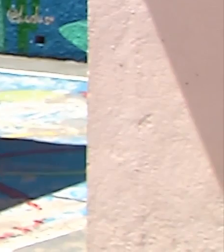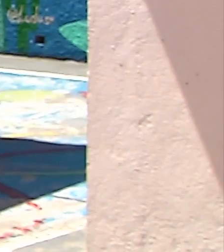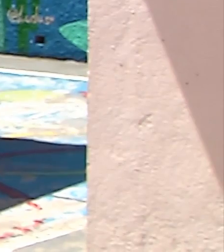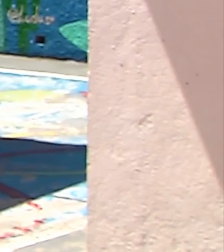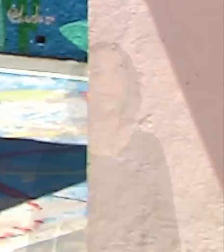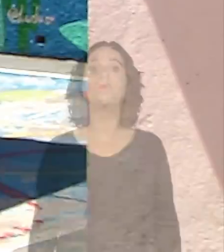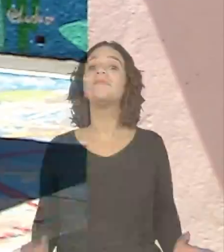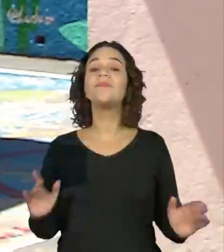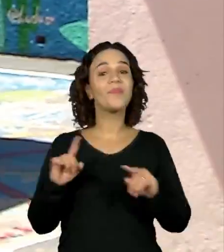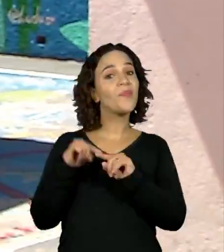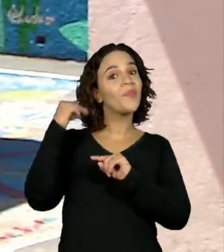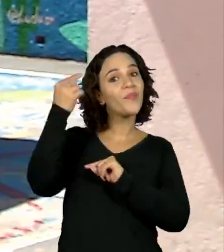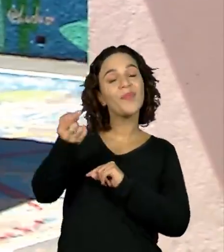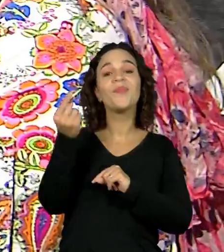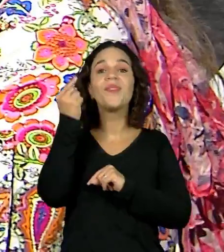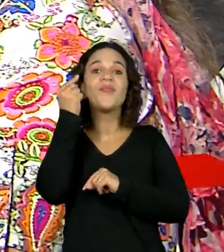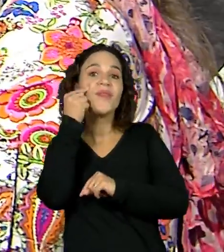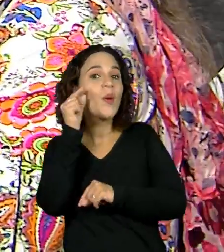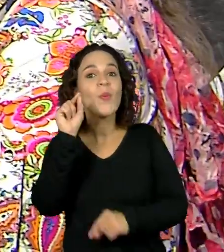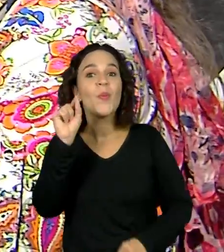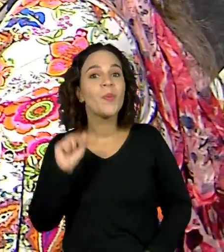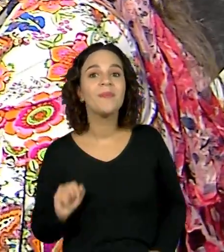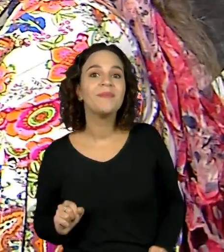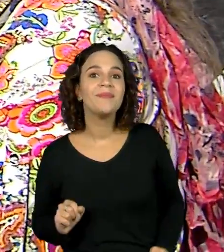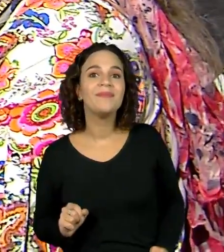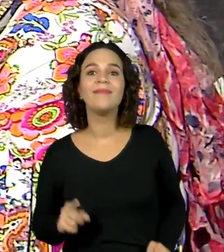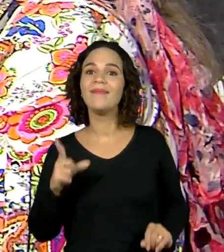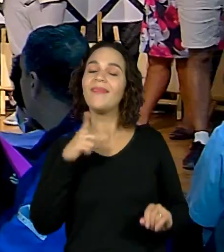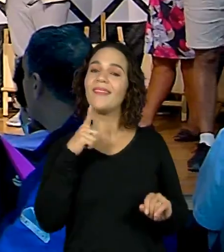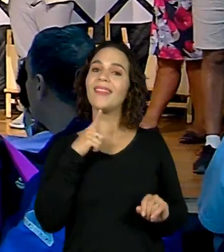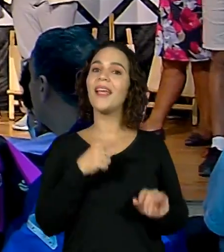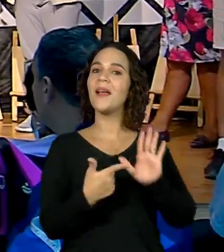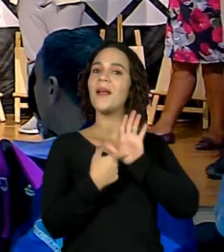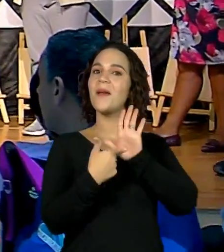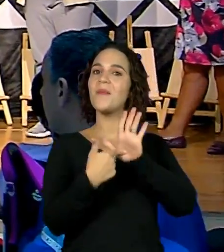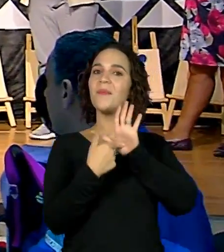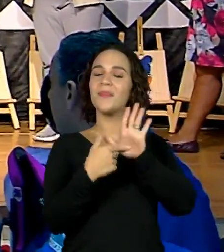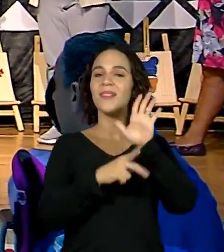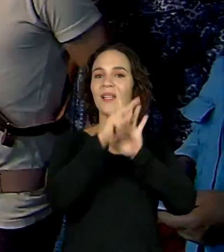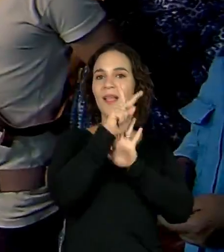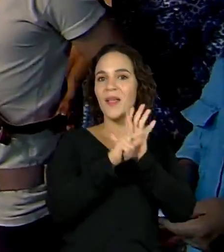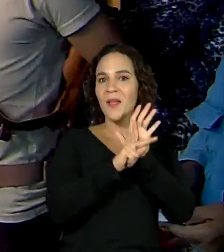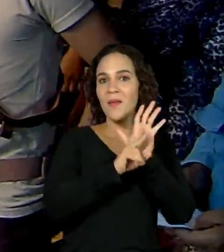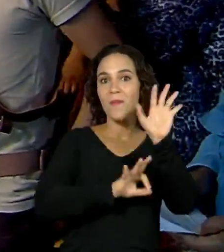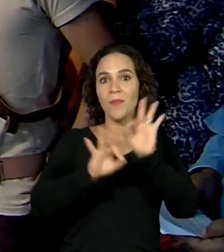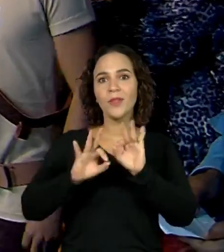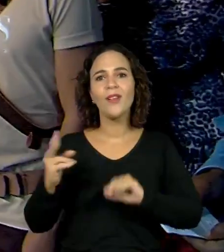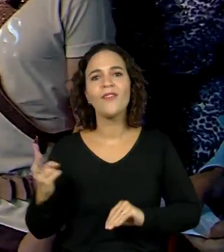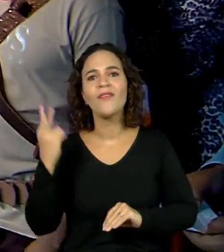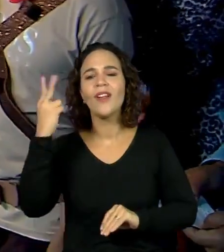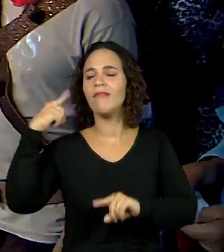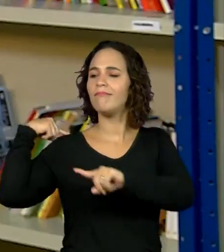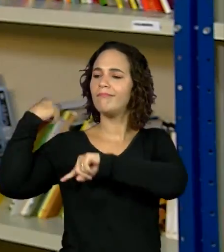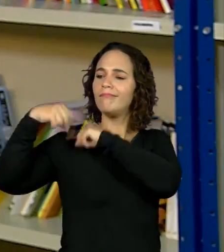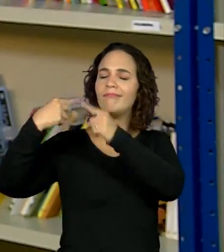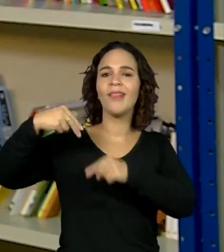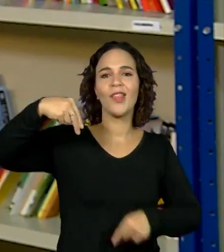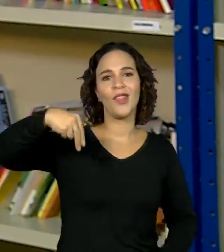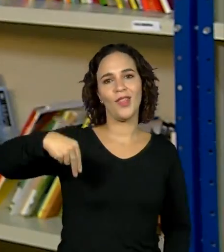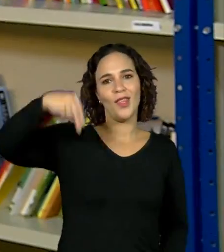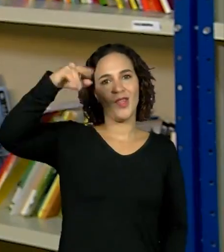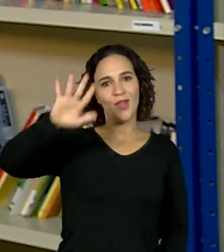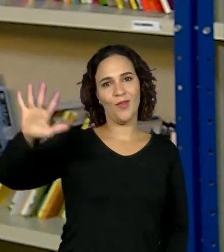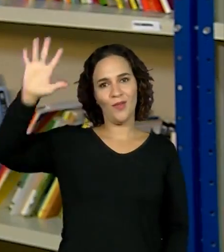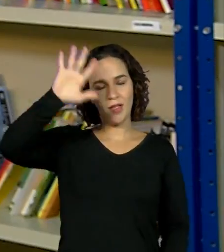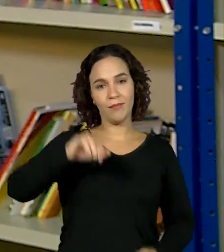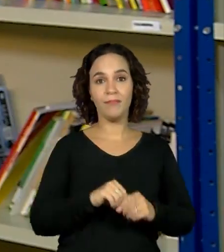No próximo bloco você vai ver, vamos acompanhar a apresentação do projeto que valoriza a herança nordestina. O projeto autoral